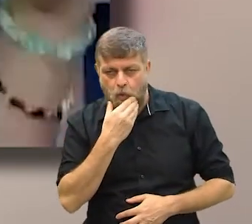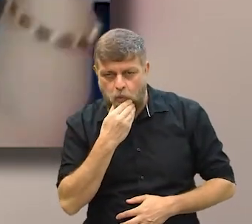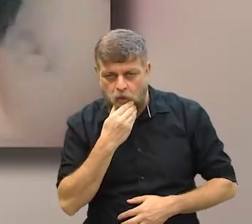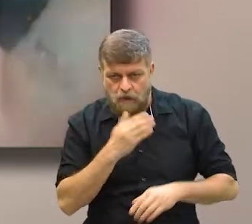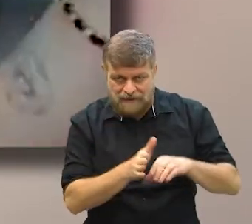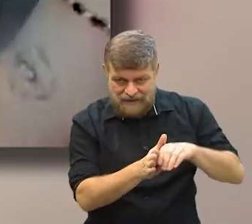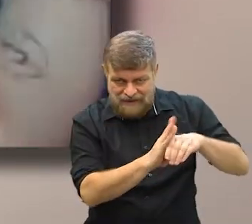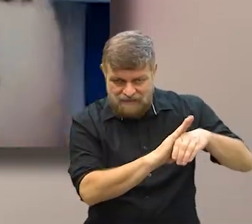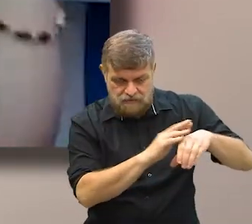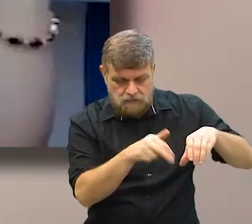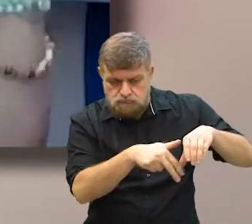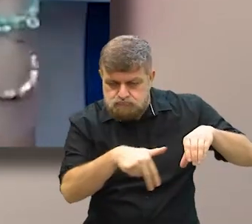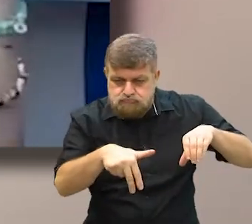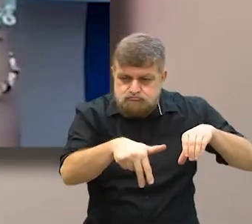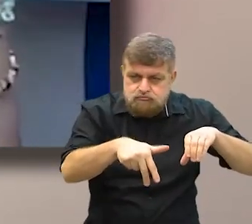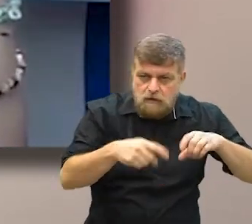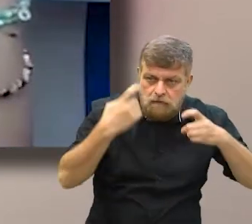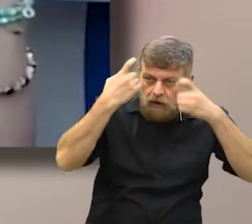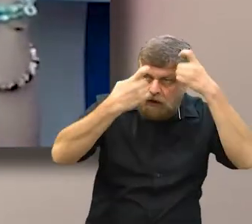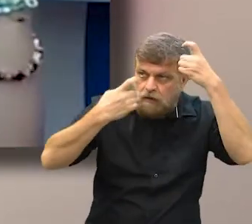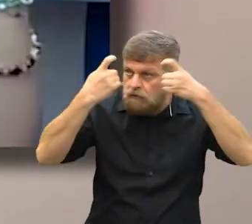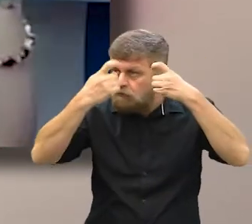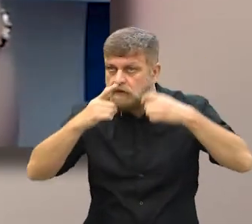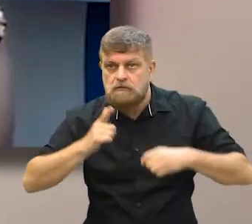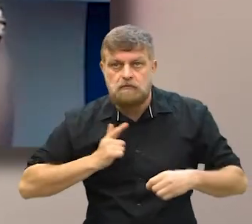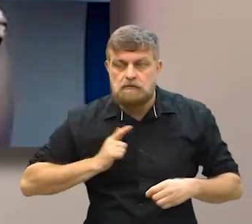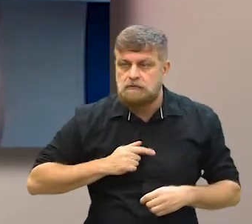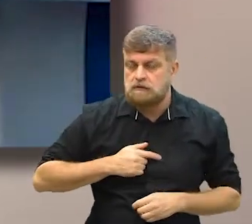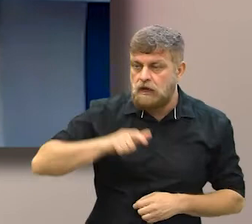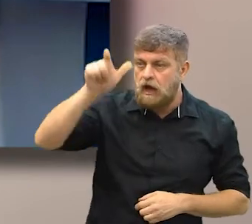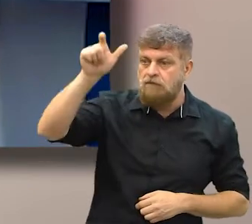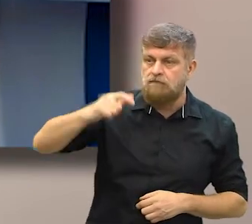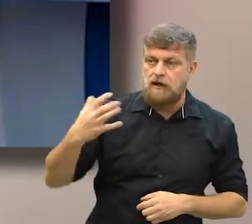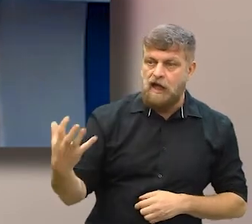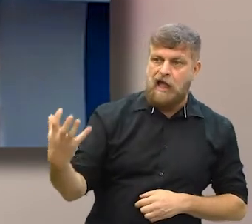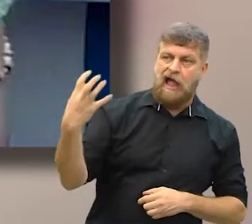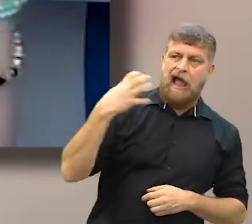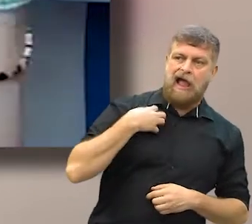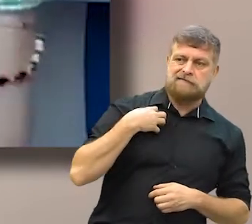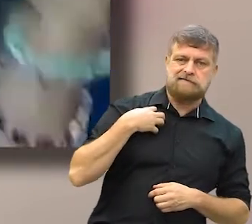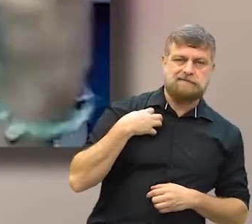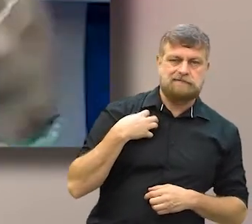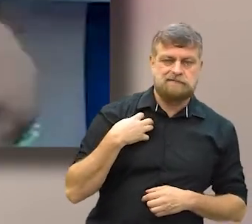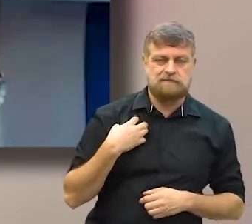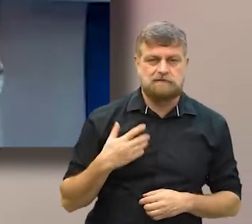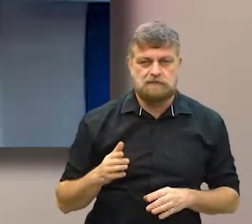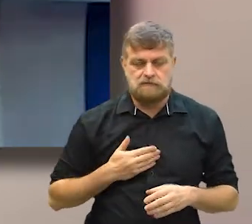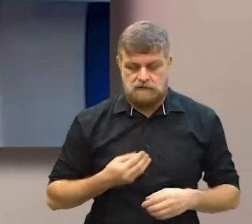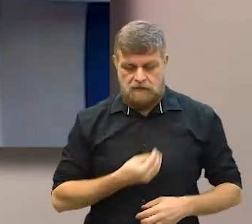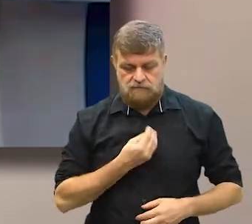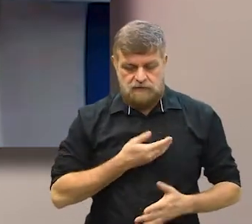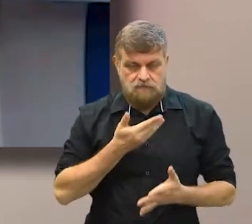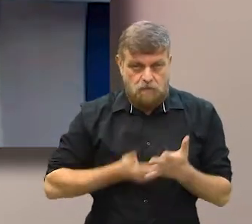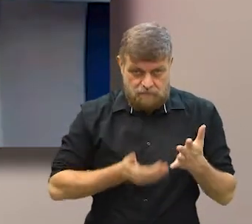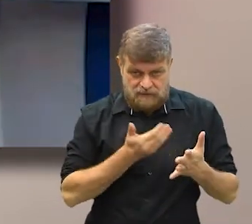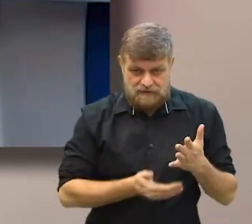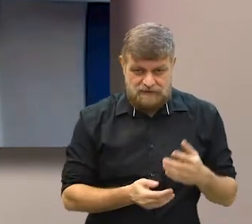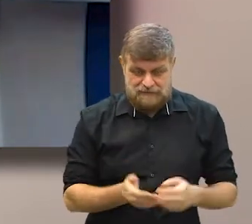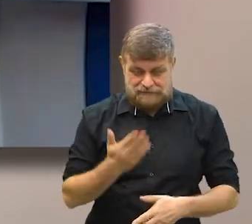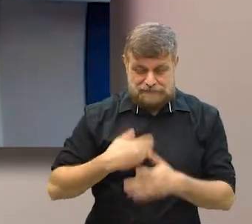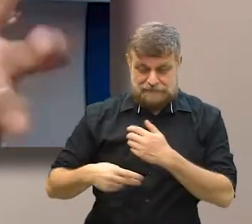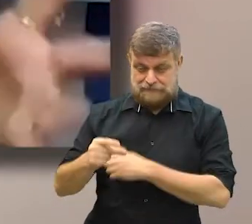o tempo todo preocupado com ameaça externa, de ser atacado, de perder a